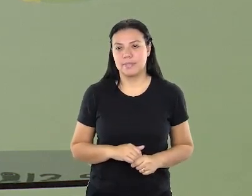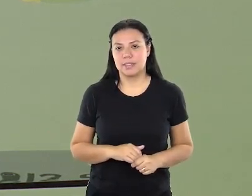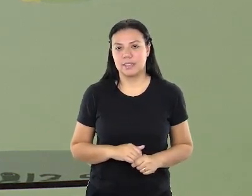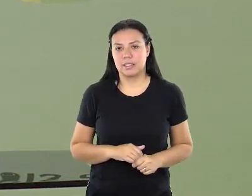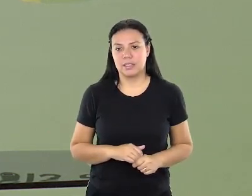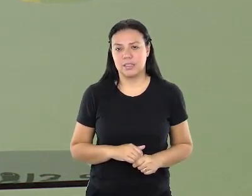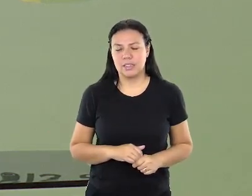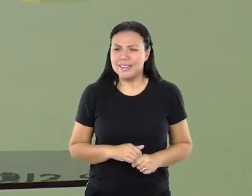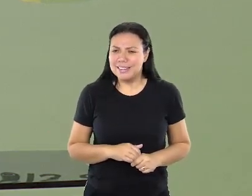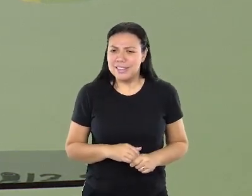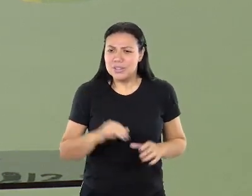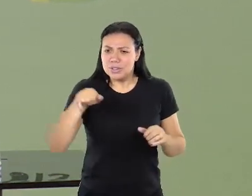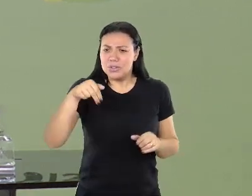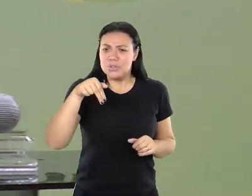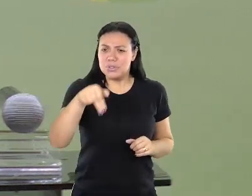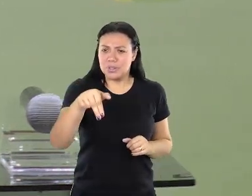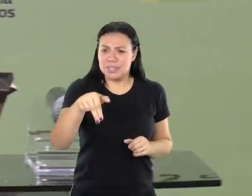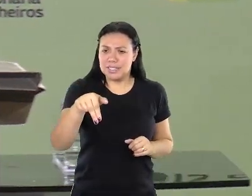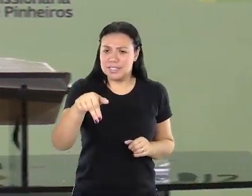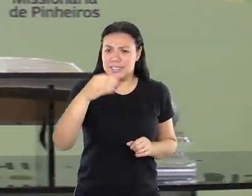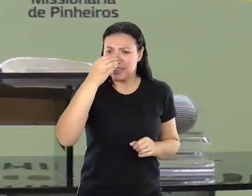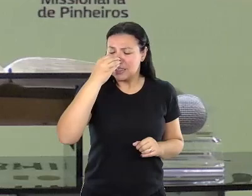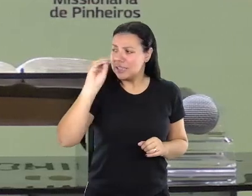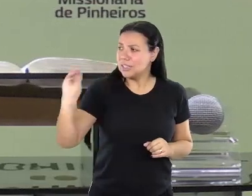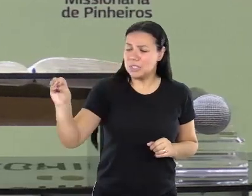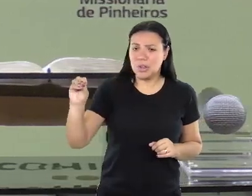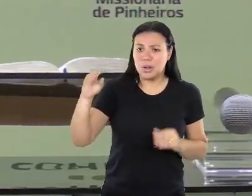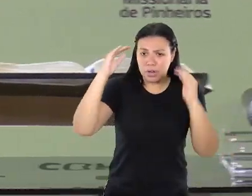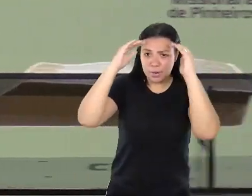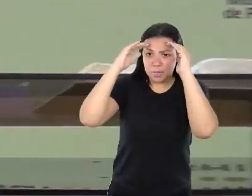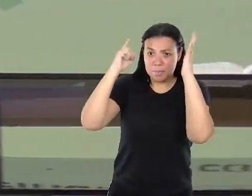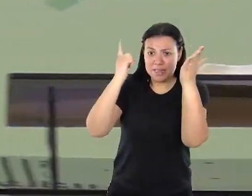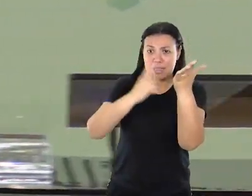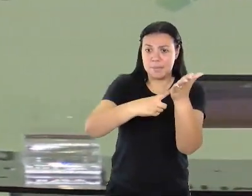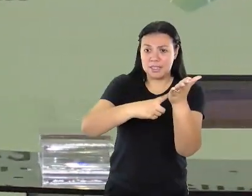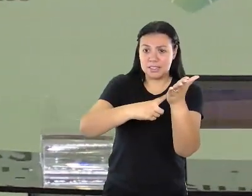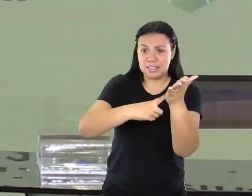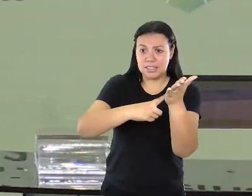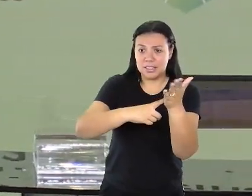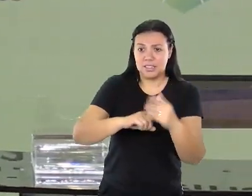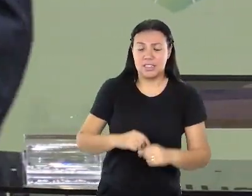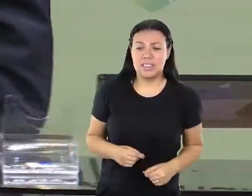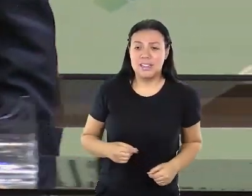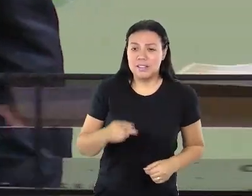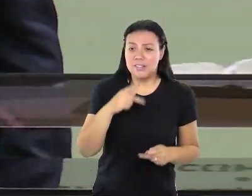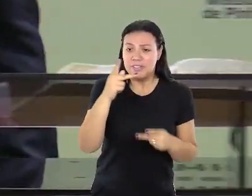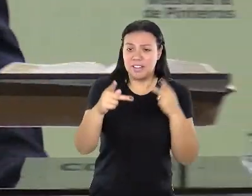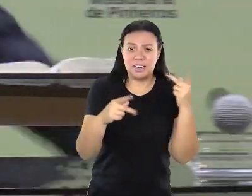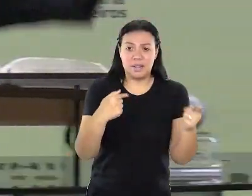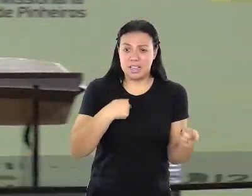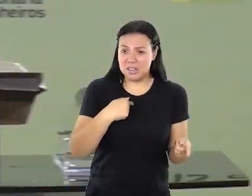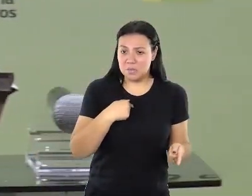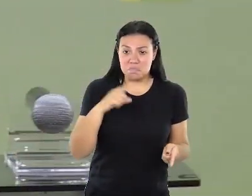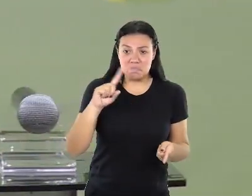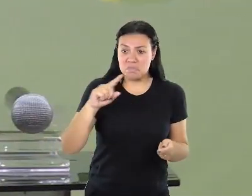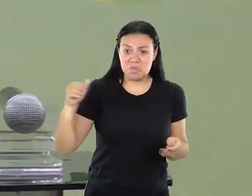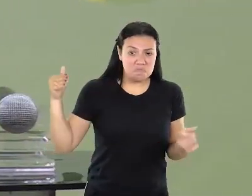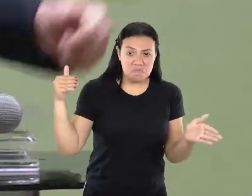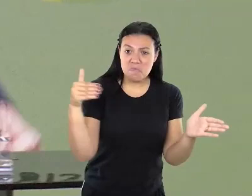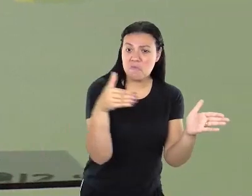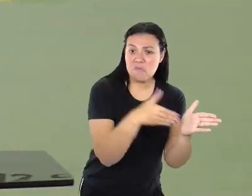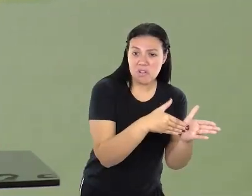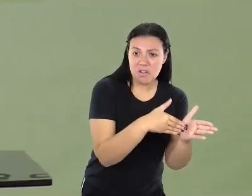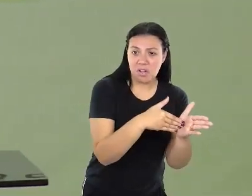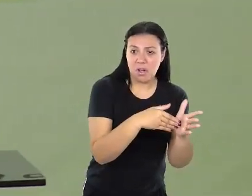sabe por quê? Porque eu sei que o Senhor é um Deus clemente e misericórdia. E se eu for pregar, o povo vai se converter. Não porque eu quero, mas porque o Senhor